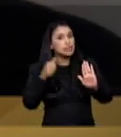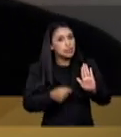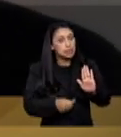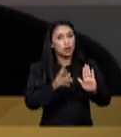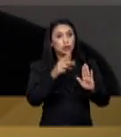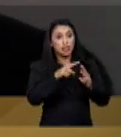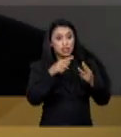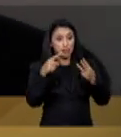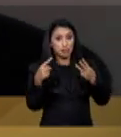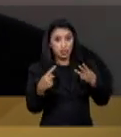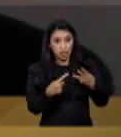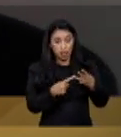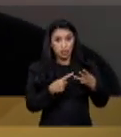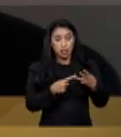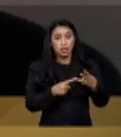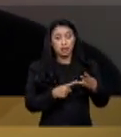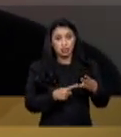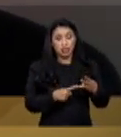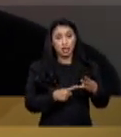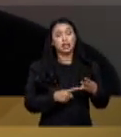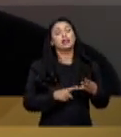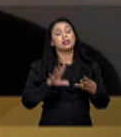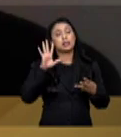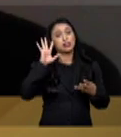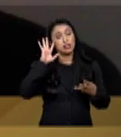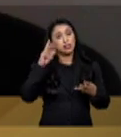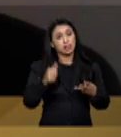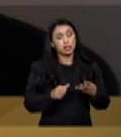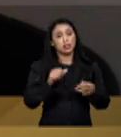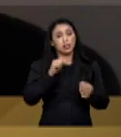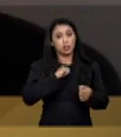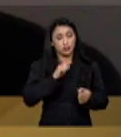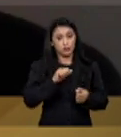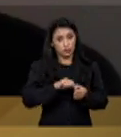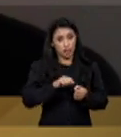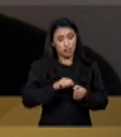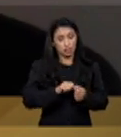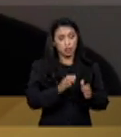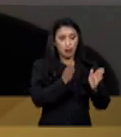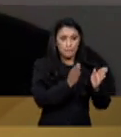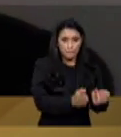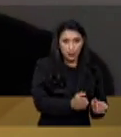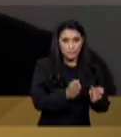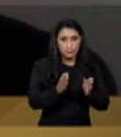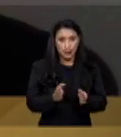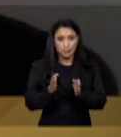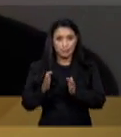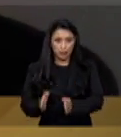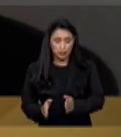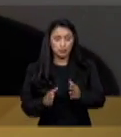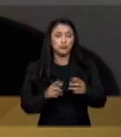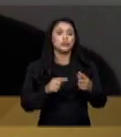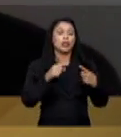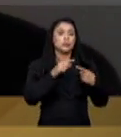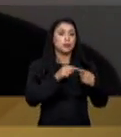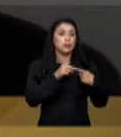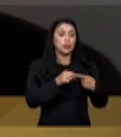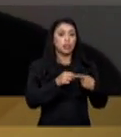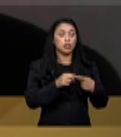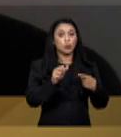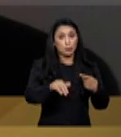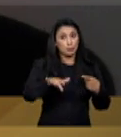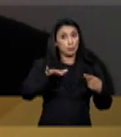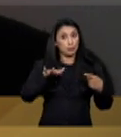três impugnações na ordem cronológica e lógica, primeiro, a da afetação ao pleno,